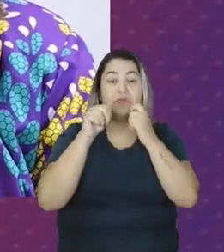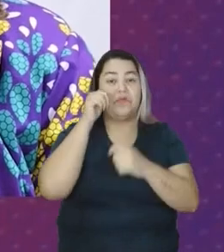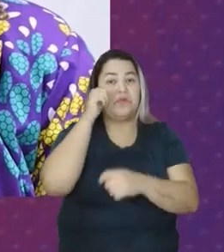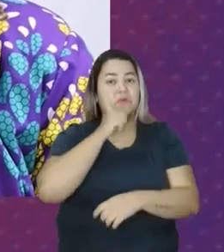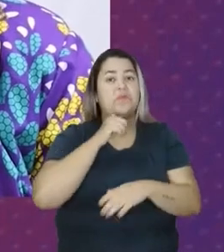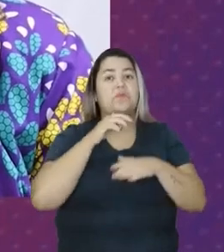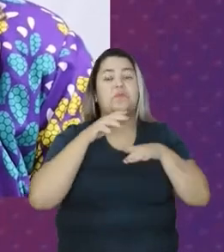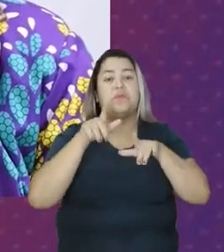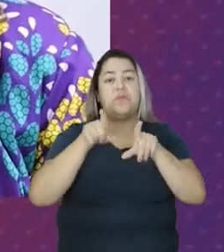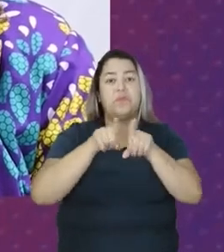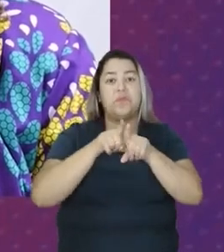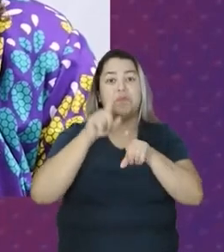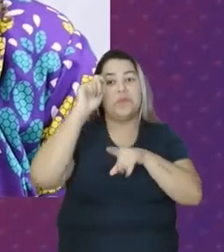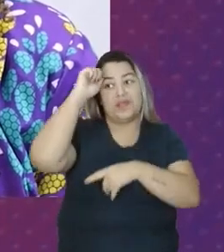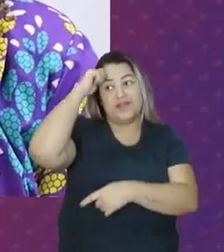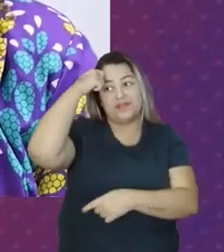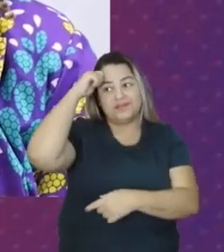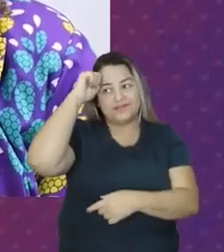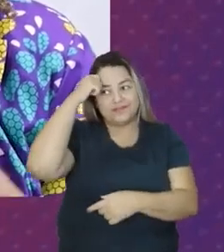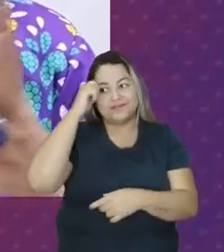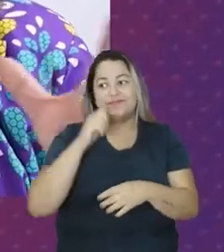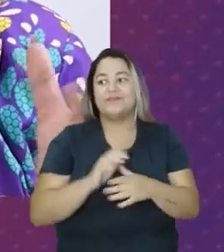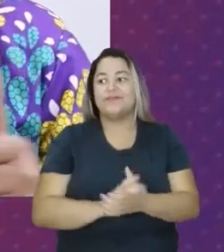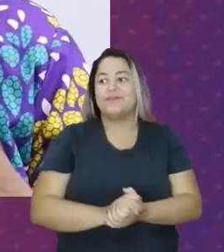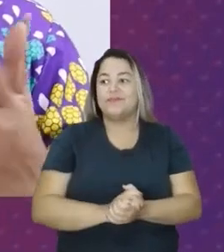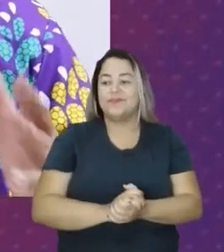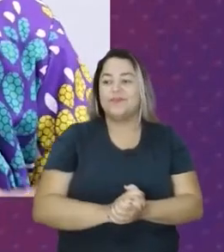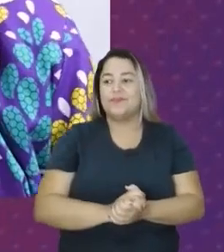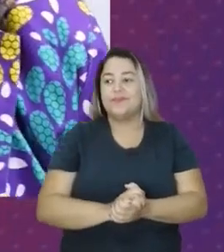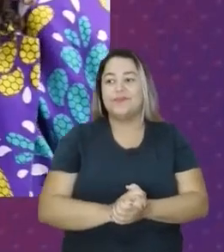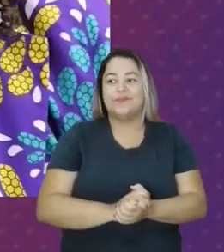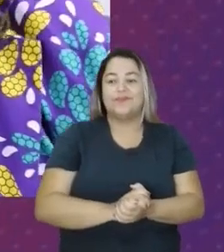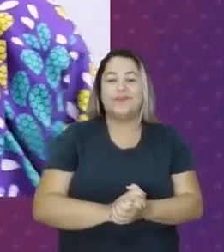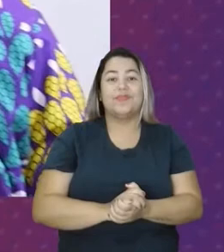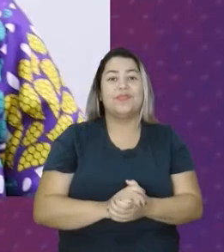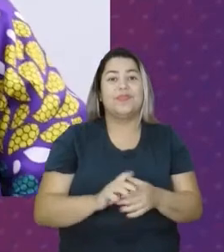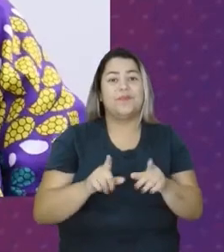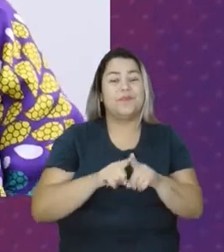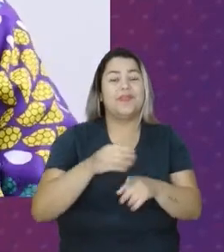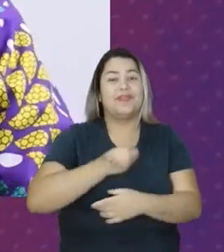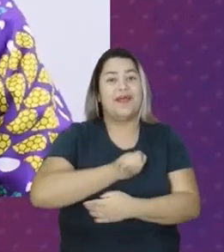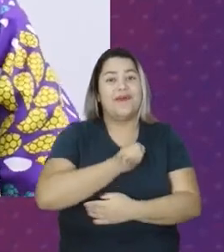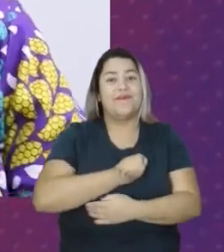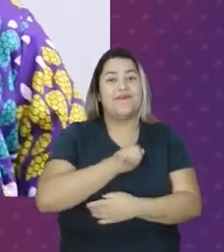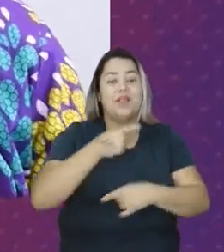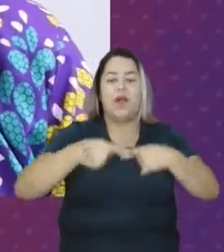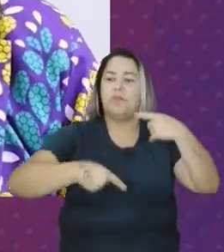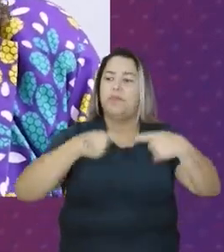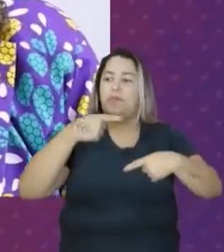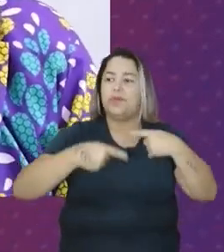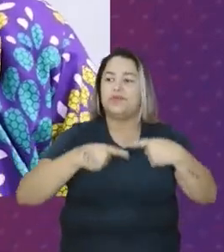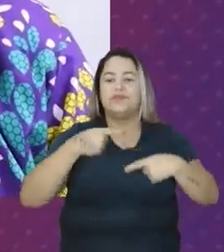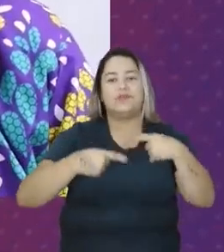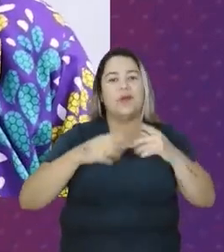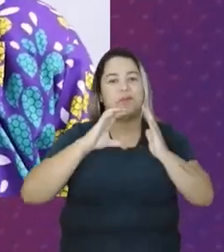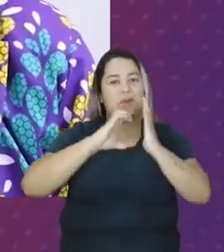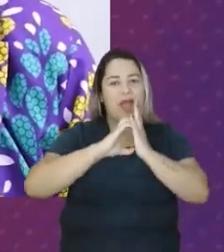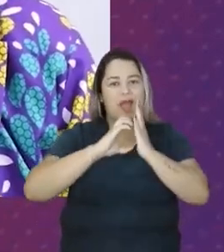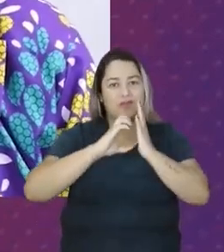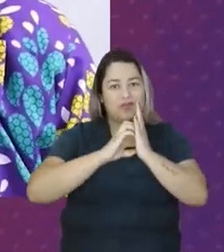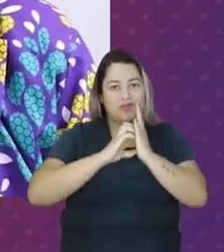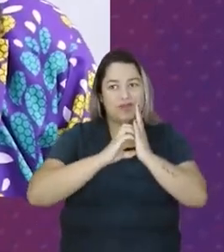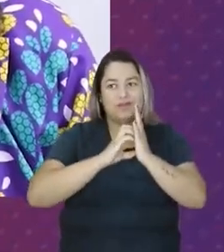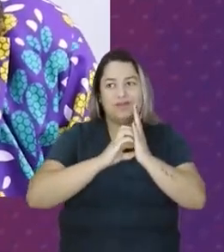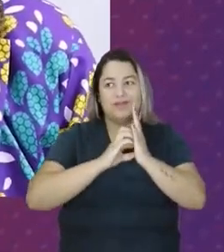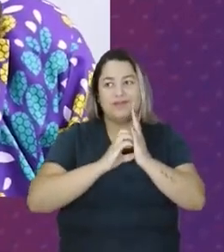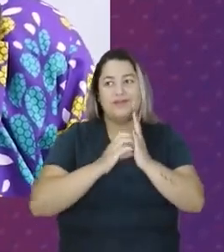mulheres negras e milito na vida política partidária